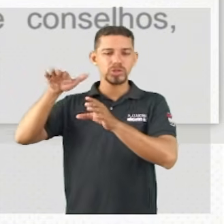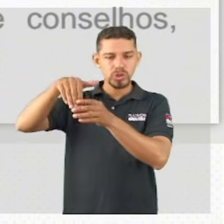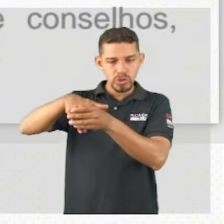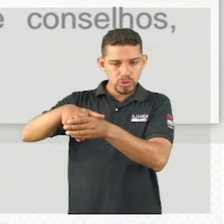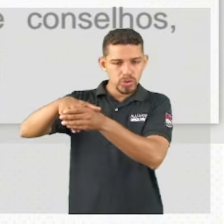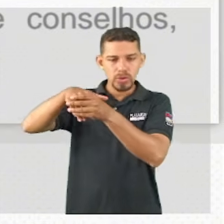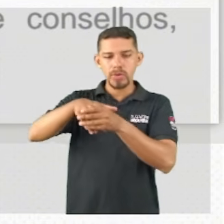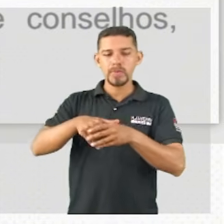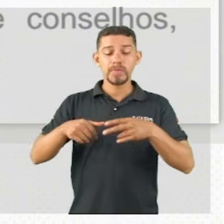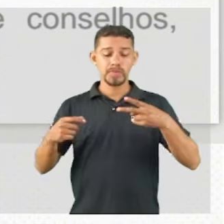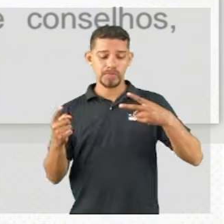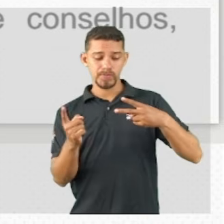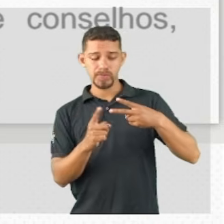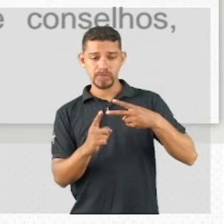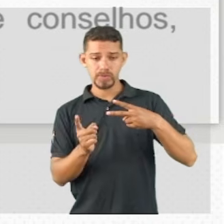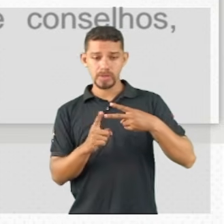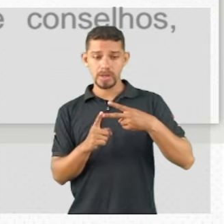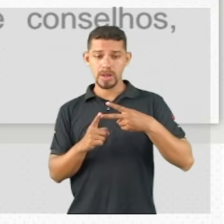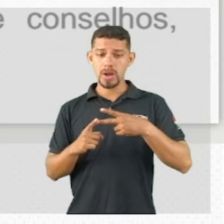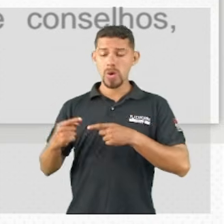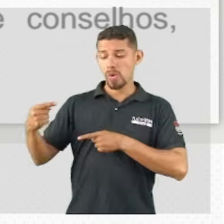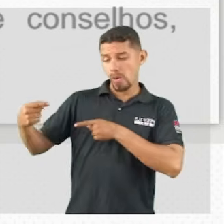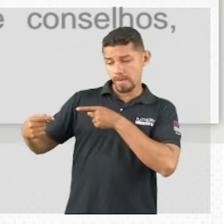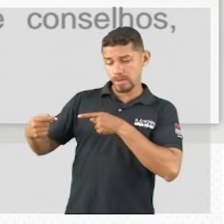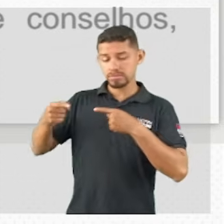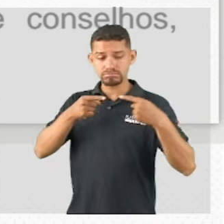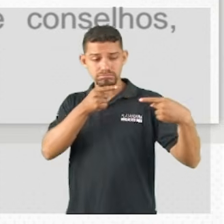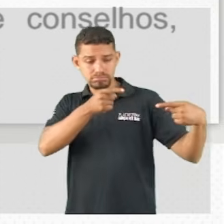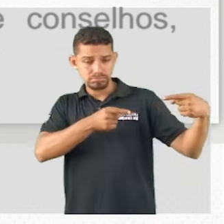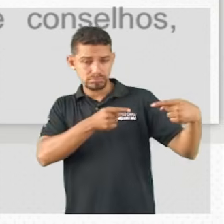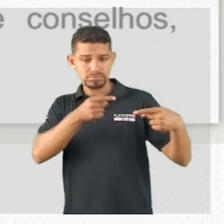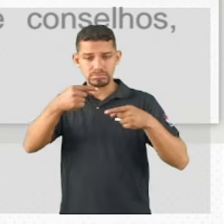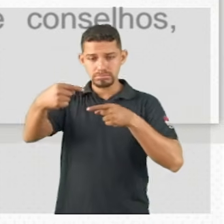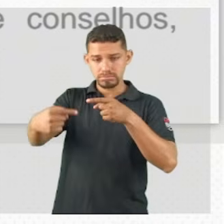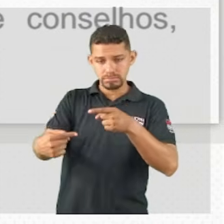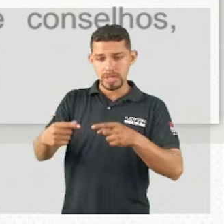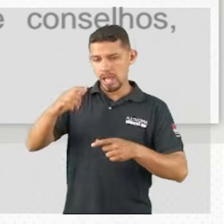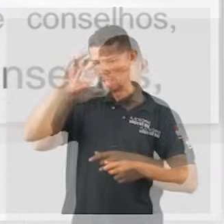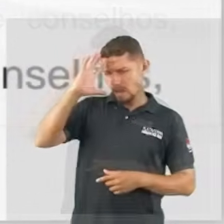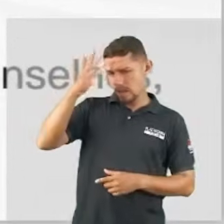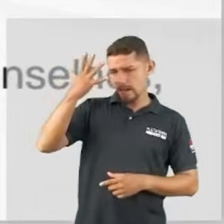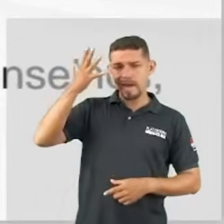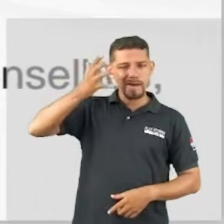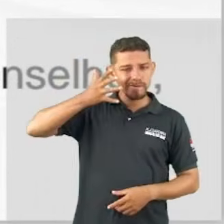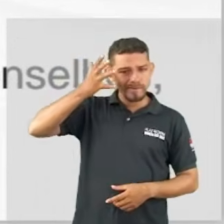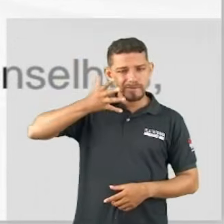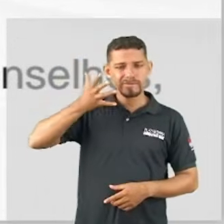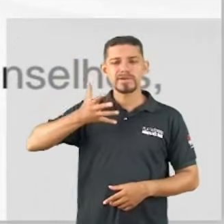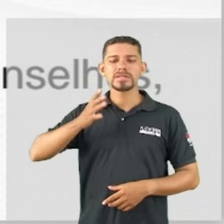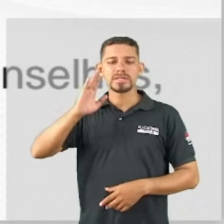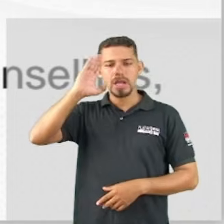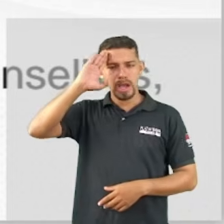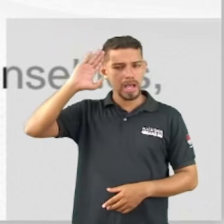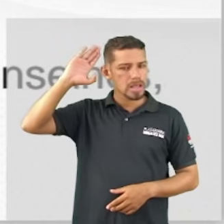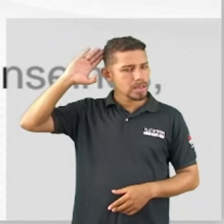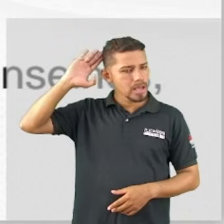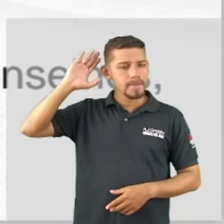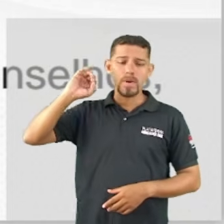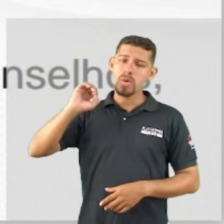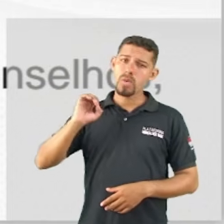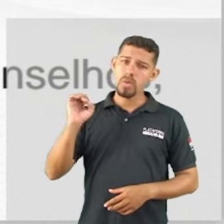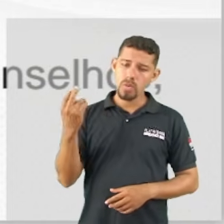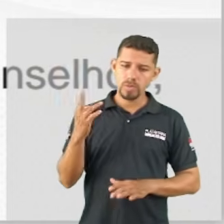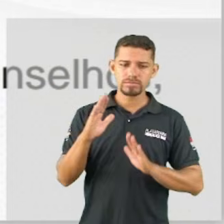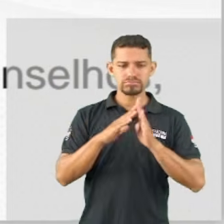gente pode verificar também competições de debates, eventos acadêmicos ou escolares, onde estudantes